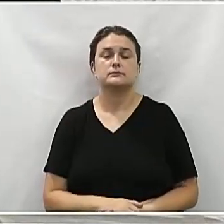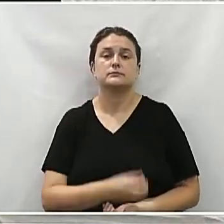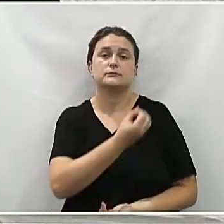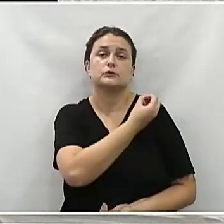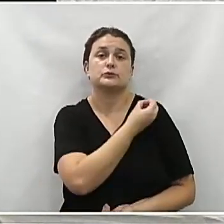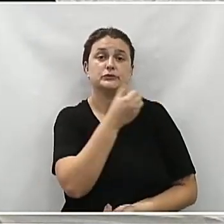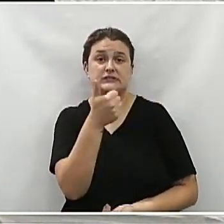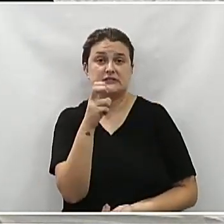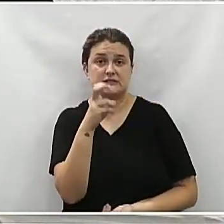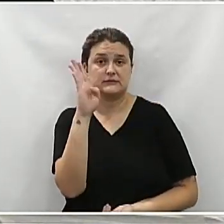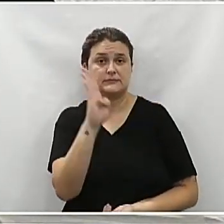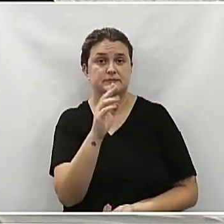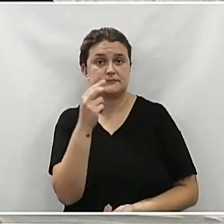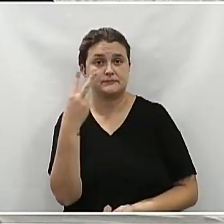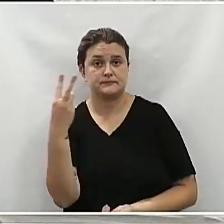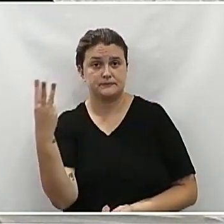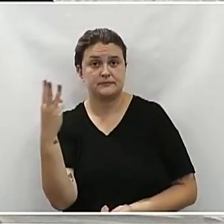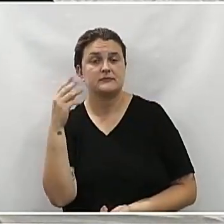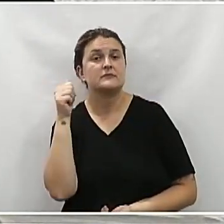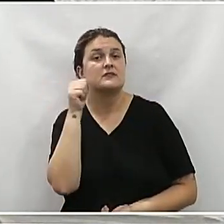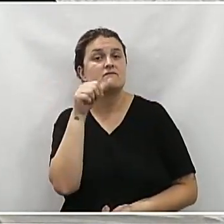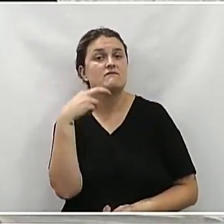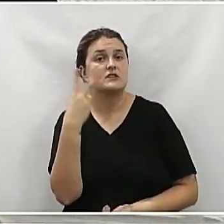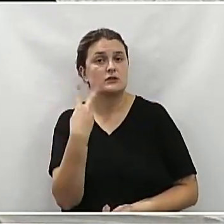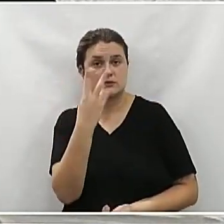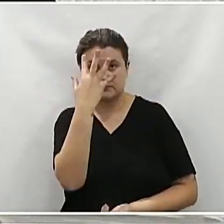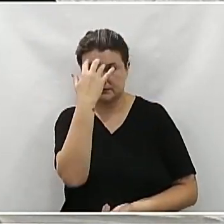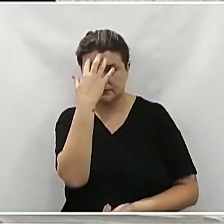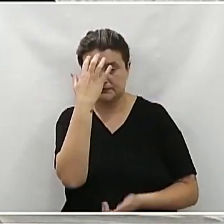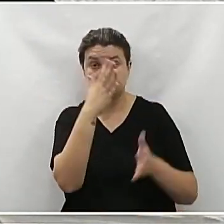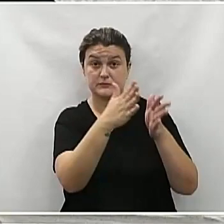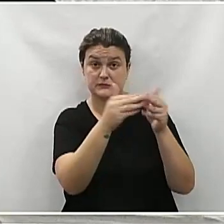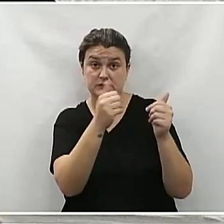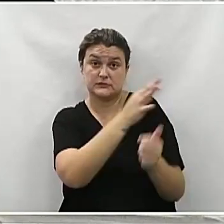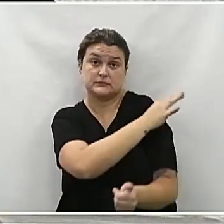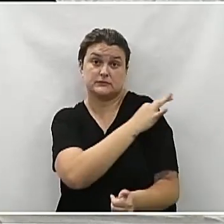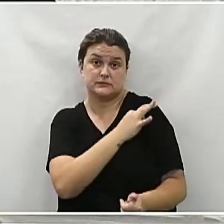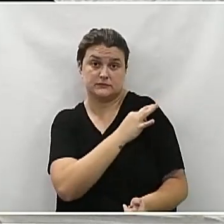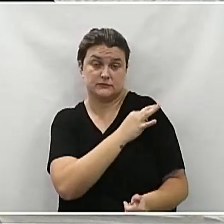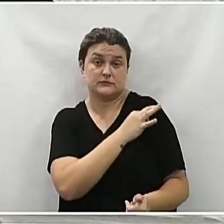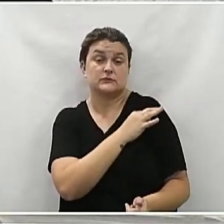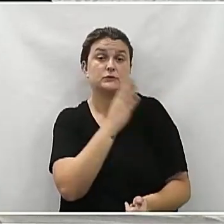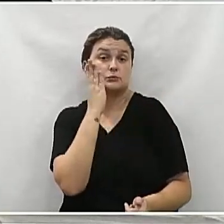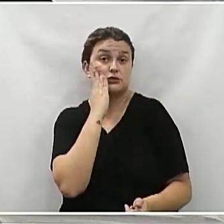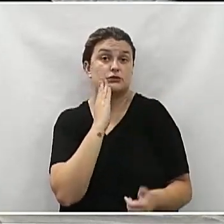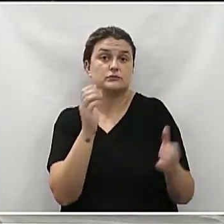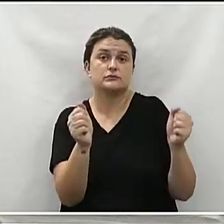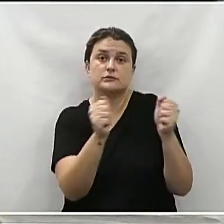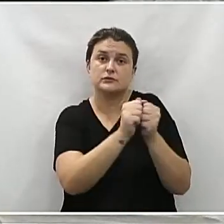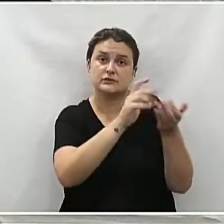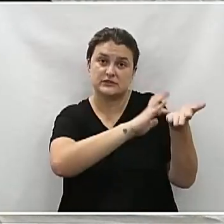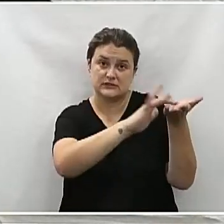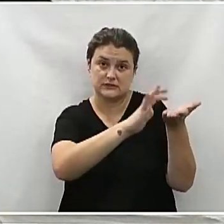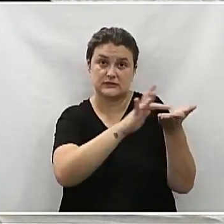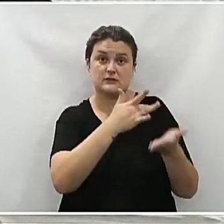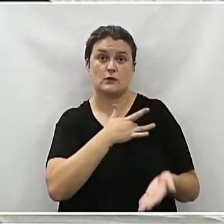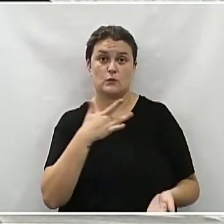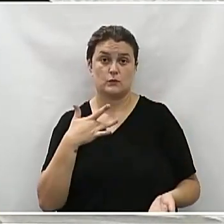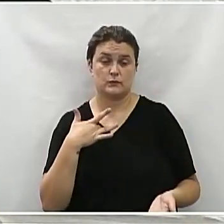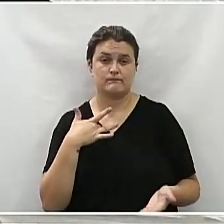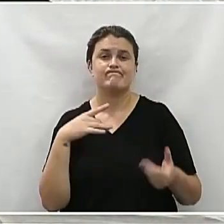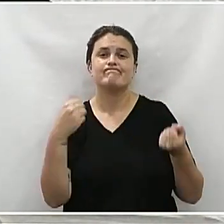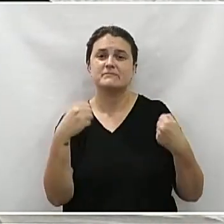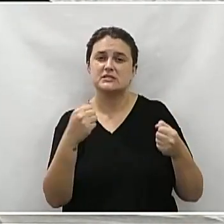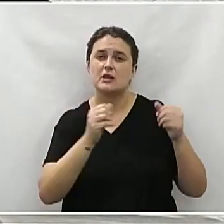Número 15 de 2023, da vereadora Thais Biberbá. Ao senhor prefeito municipal, junto com a Secretaria de Saúde, para que